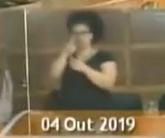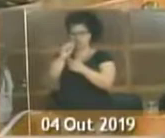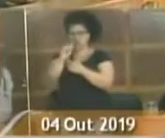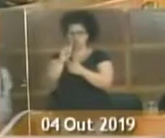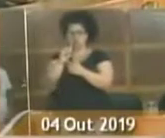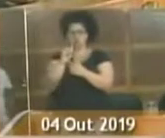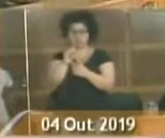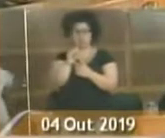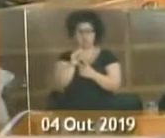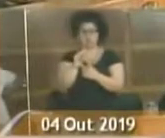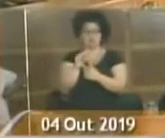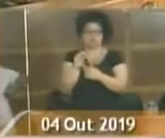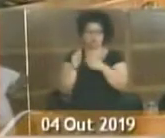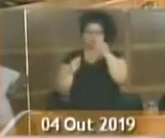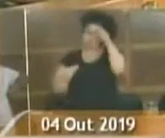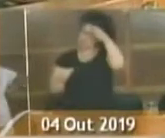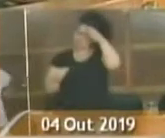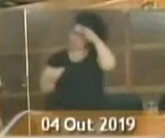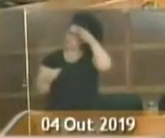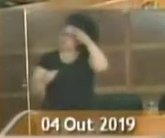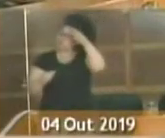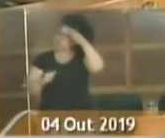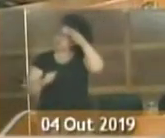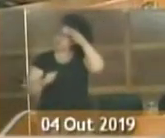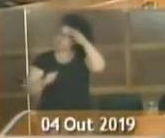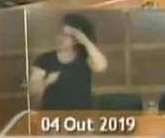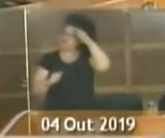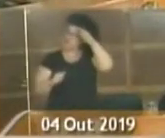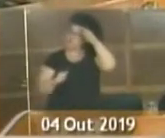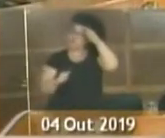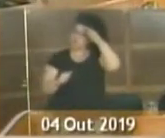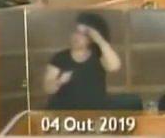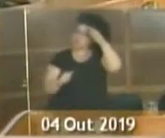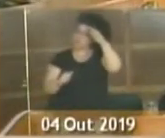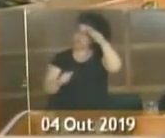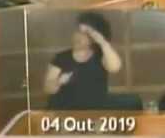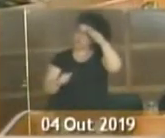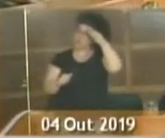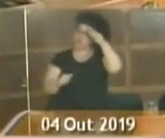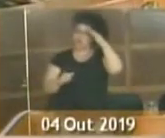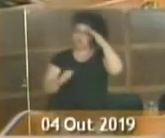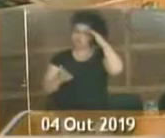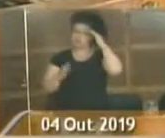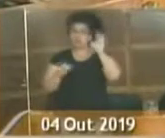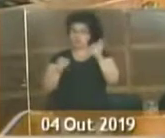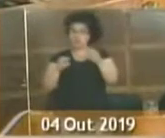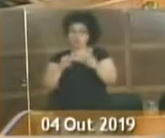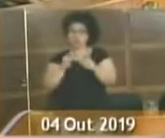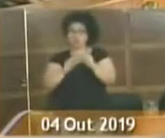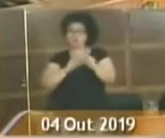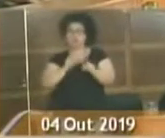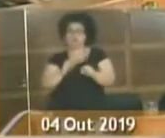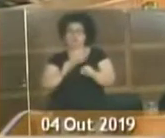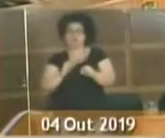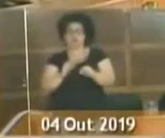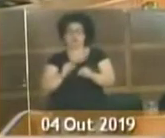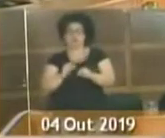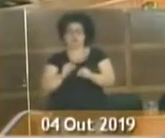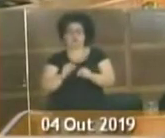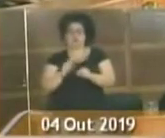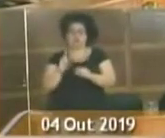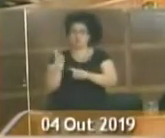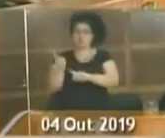é, né, Alessandra? Enfim, mas tudo por uma causa, viu, Denise,